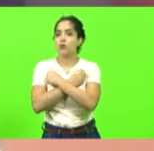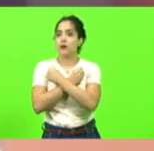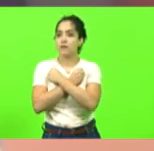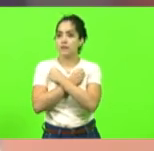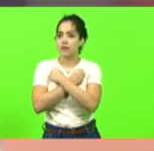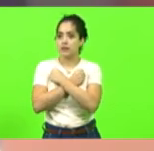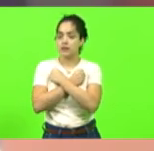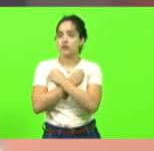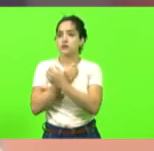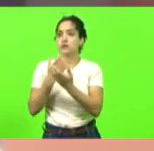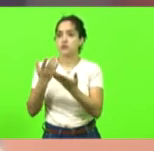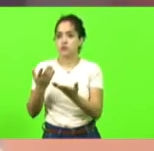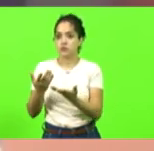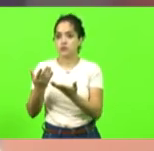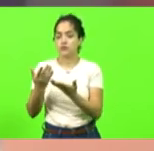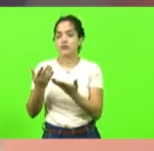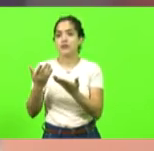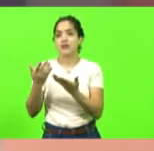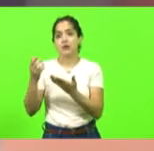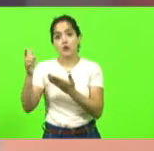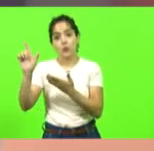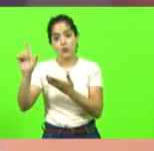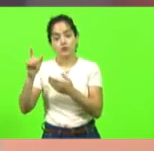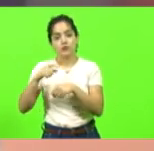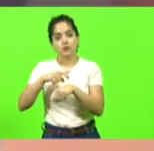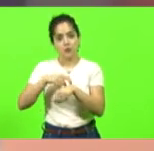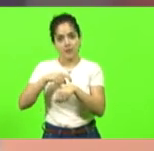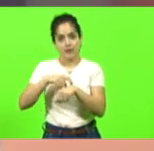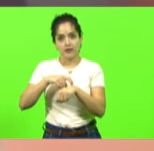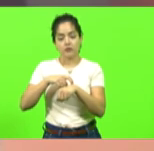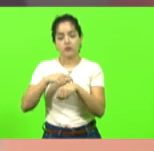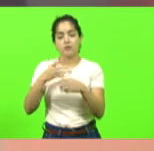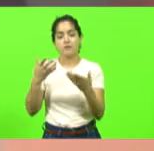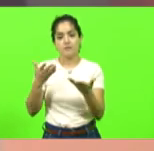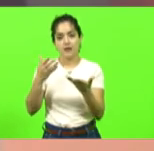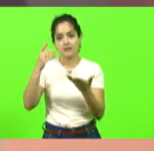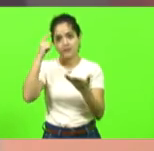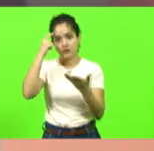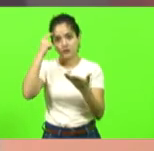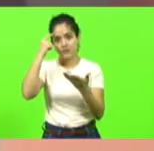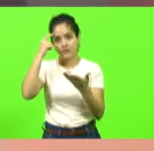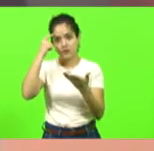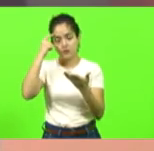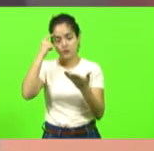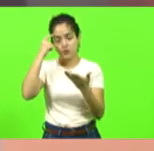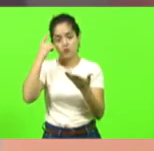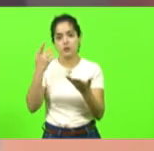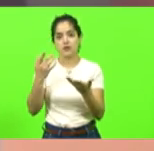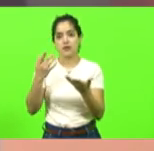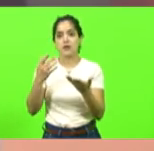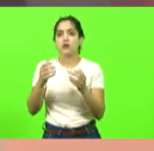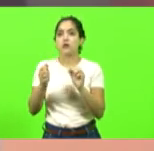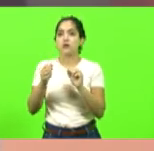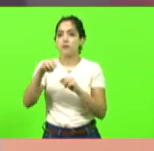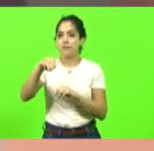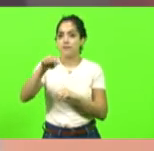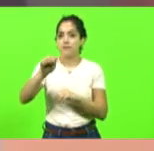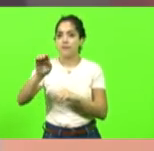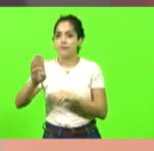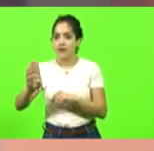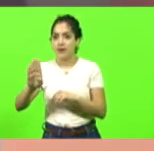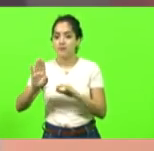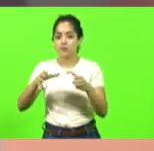ficar para outro momento, mas saibam que a gente pensou, junto com o MAB, o nosso gabinete, o